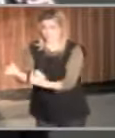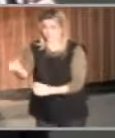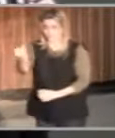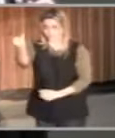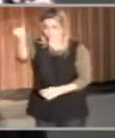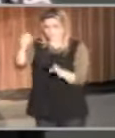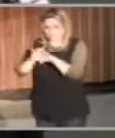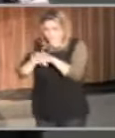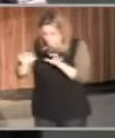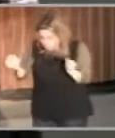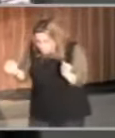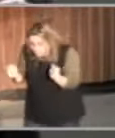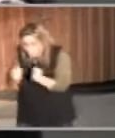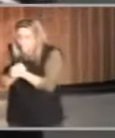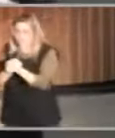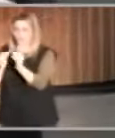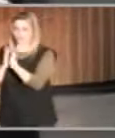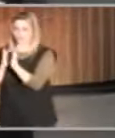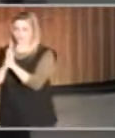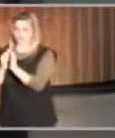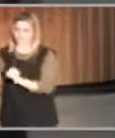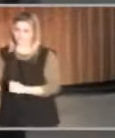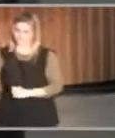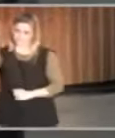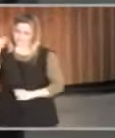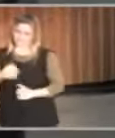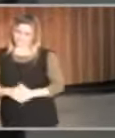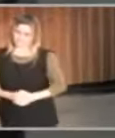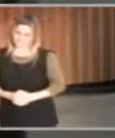adoração essa geração vai se perder